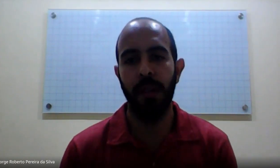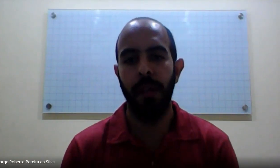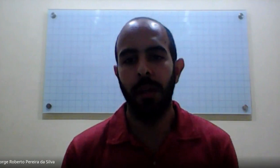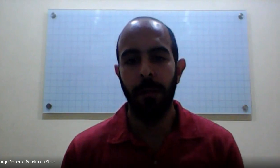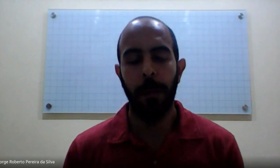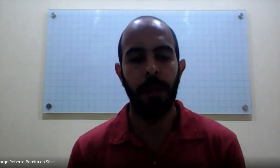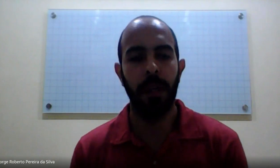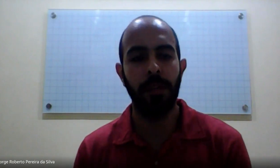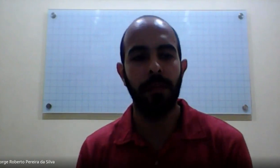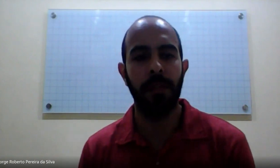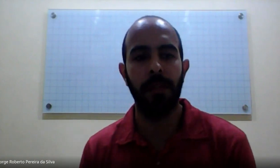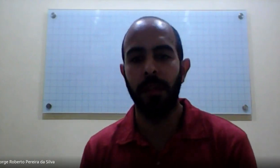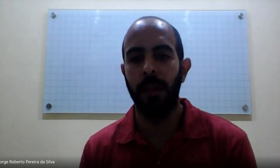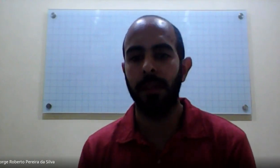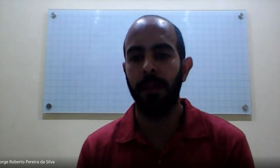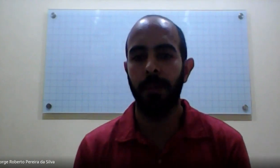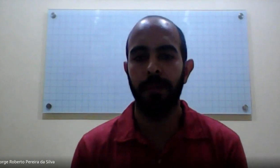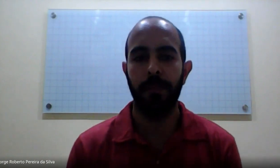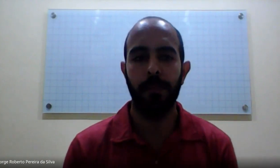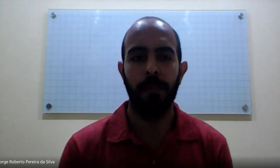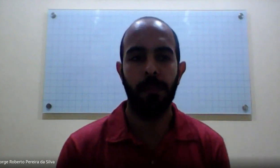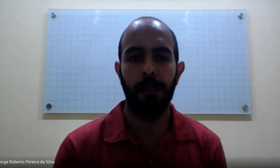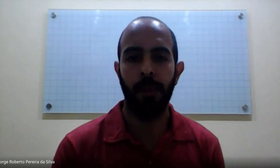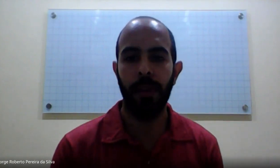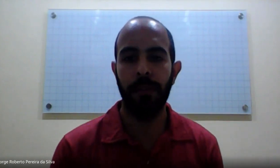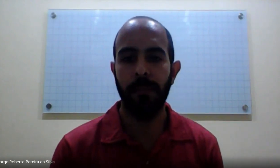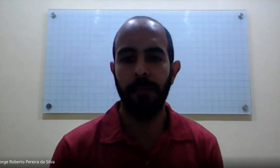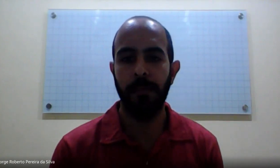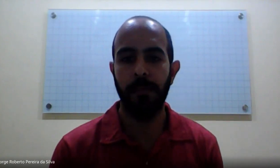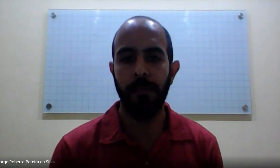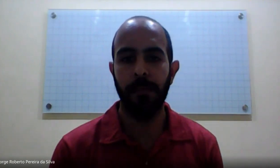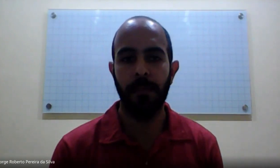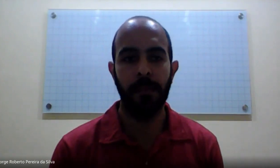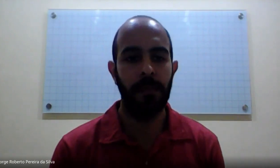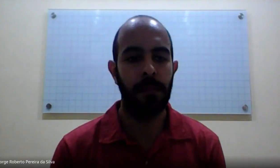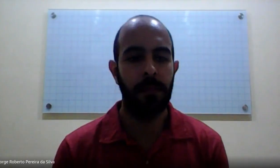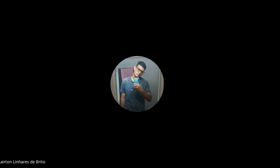2 horas para poder resolver essa prova. Ok?